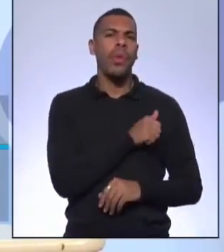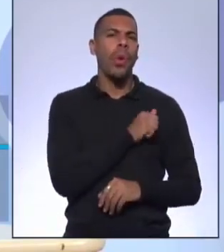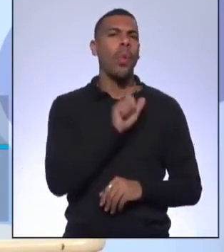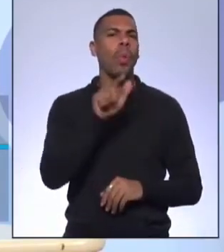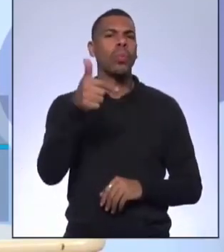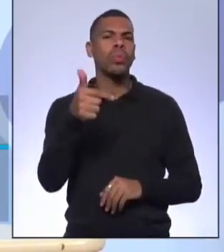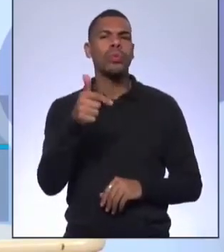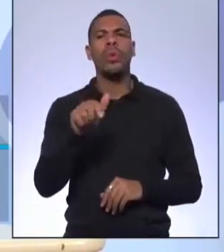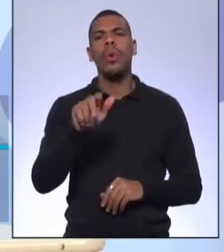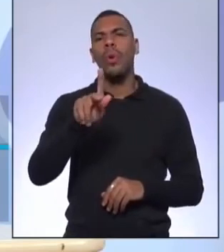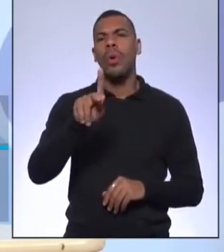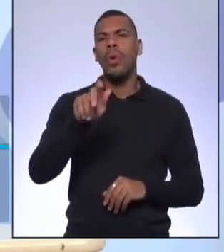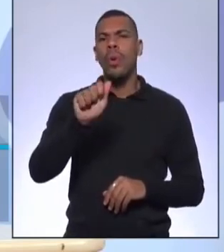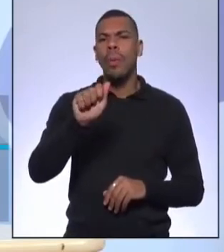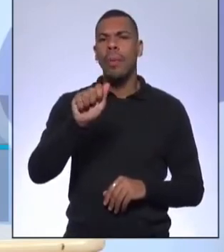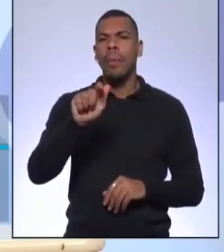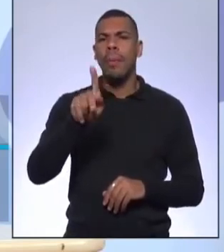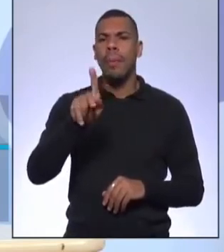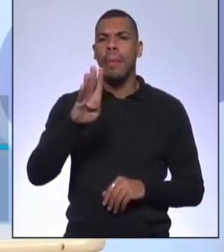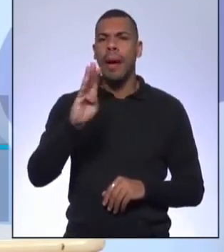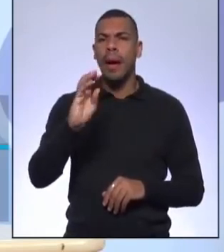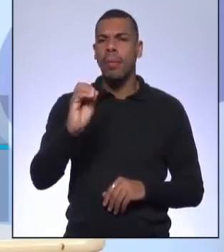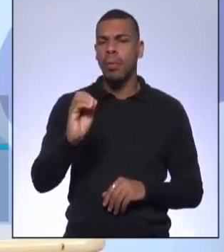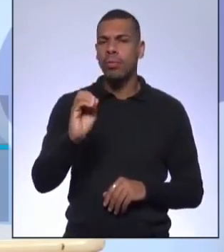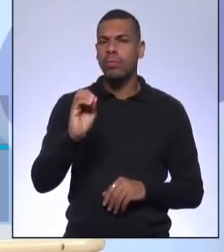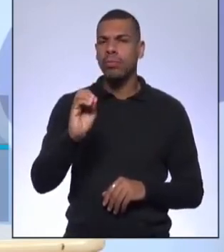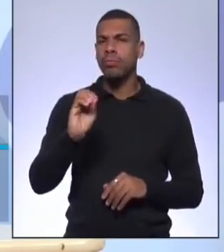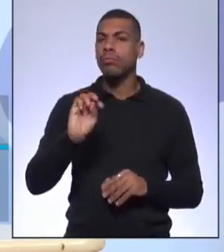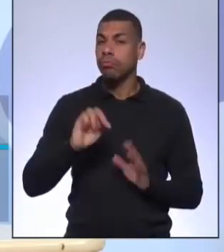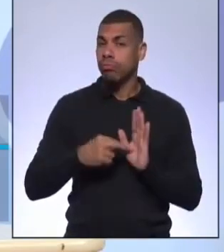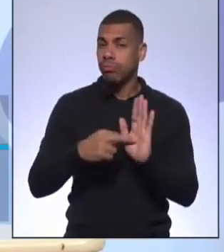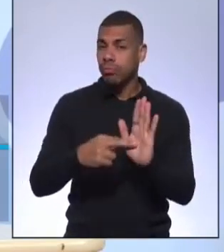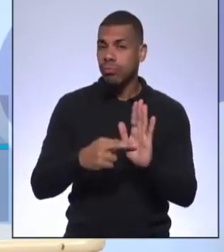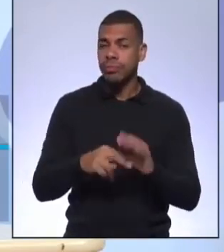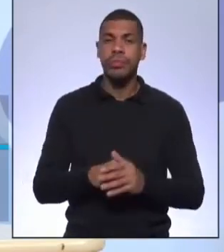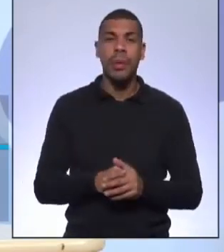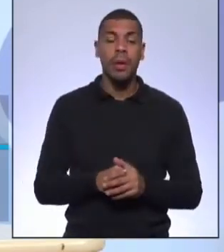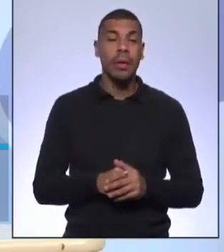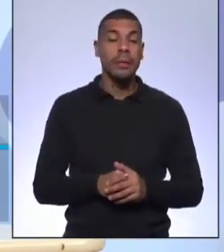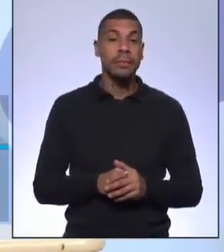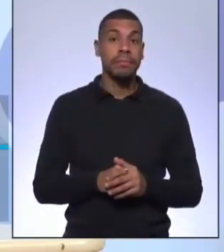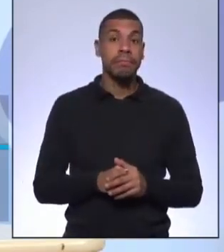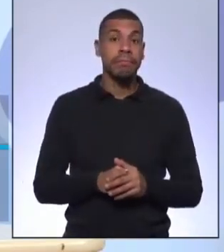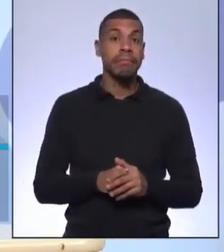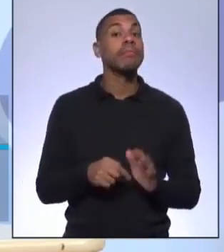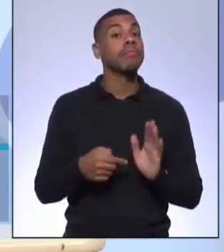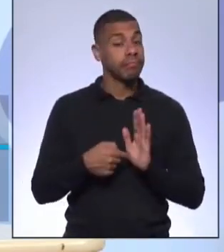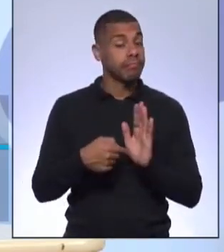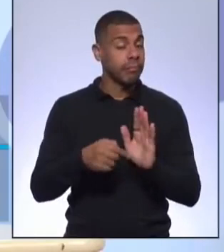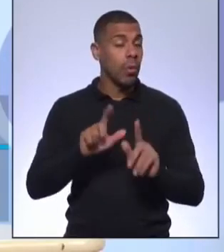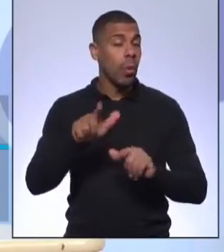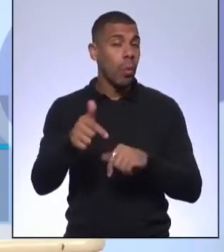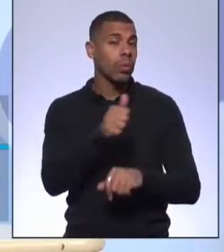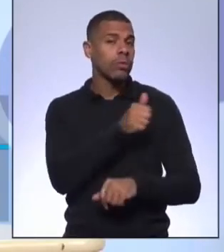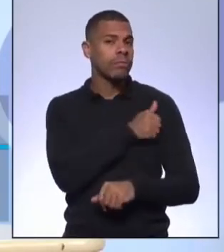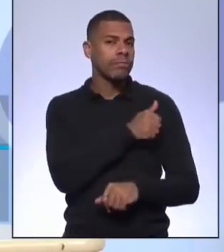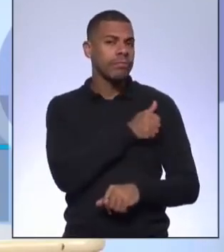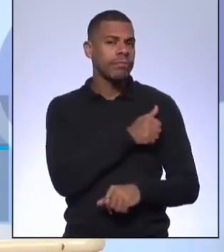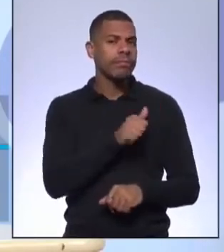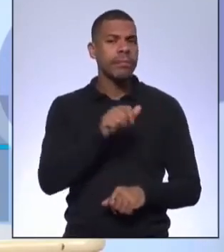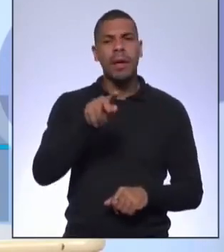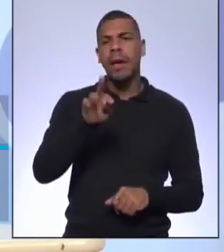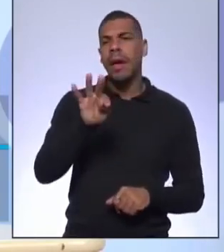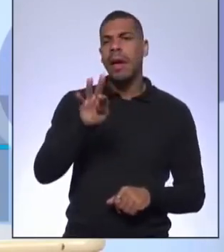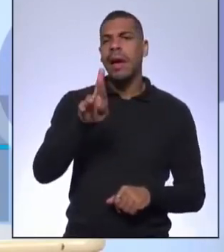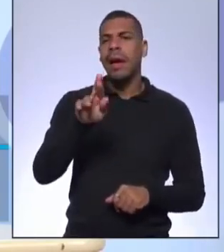Encontrei também o Pablo Henrique, ele colocou trapézio como resposta. Legal, Pablo. Juan Henrique também colocou trapézio.